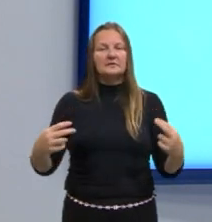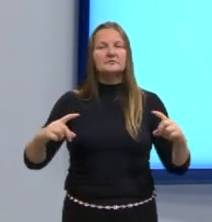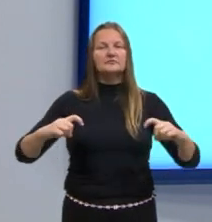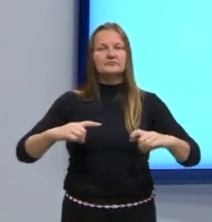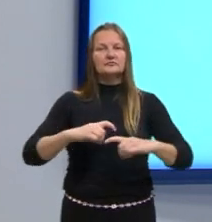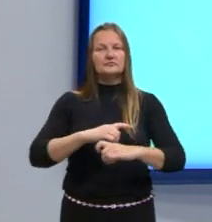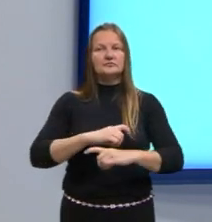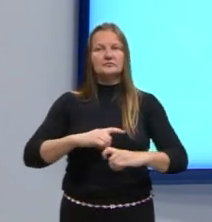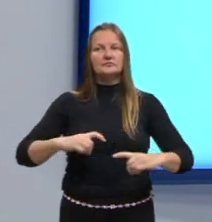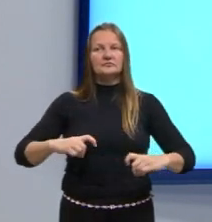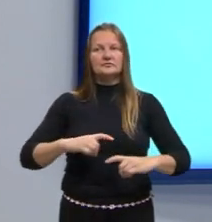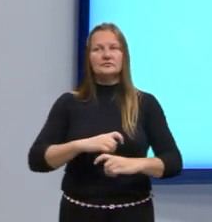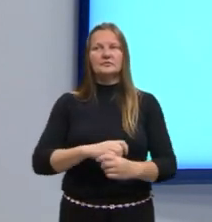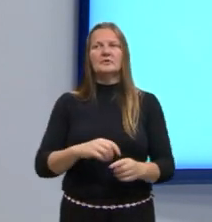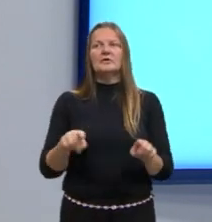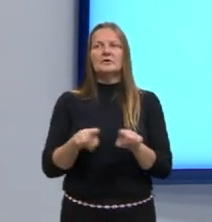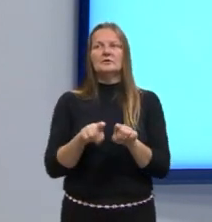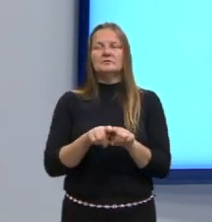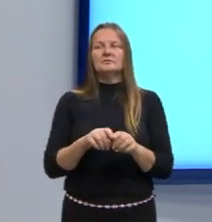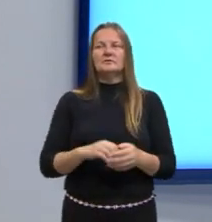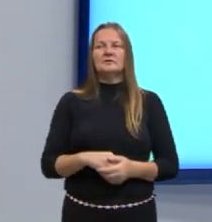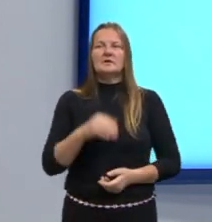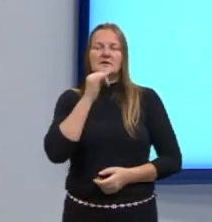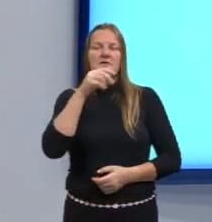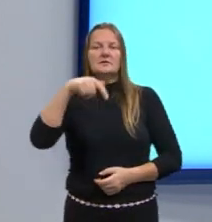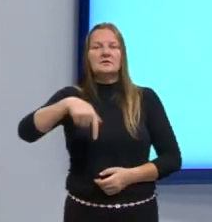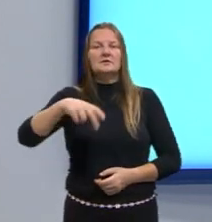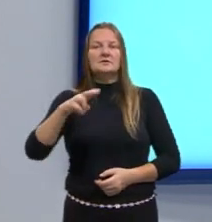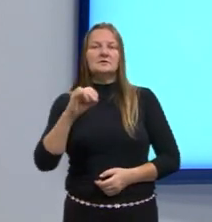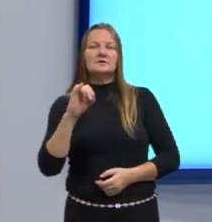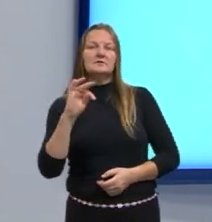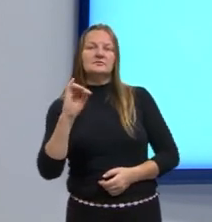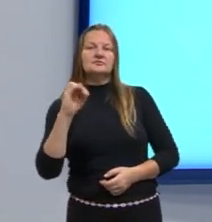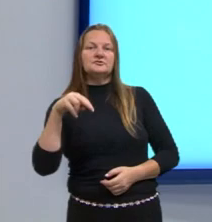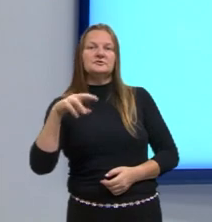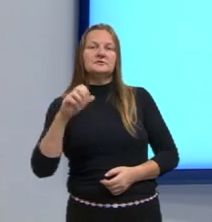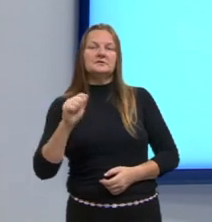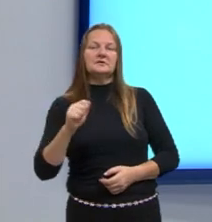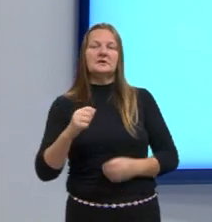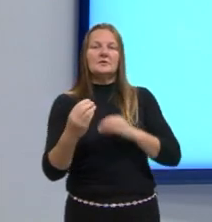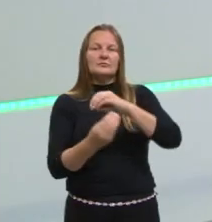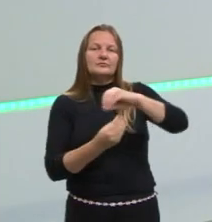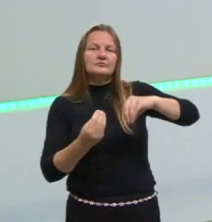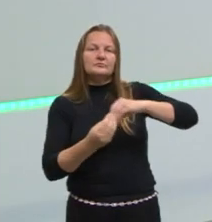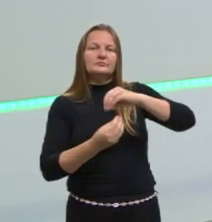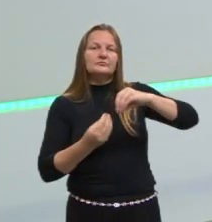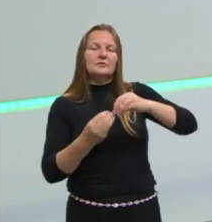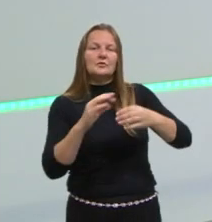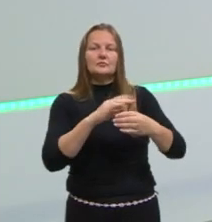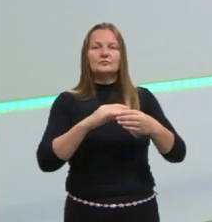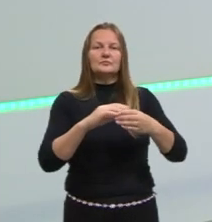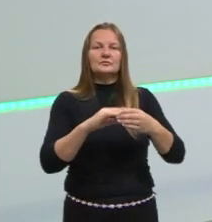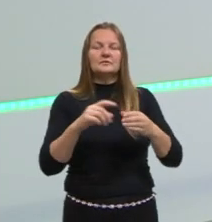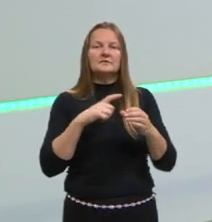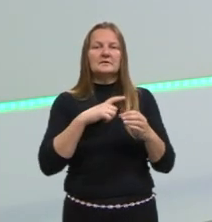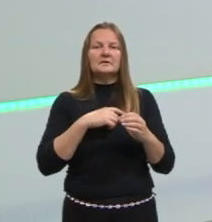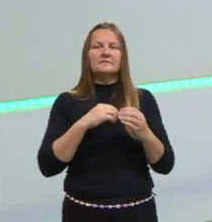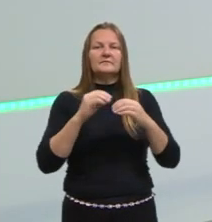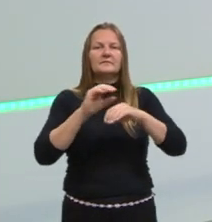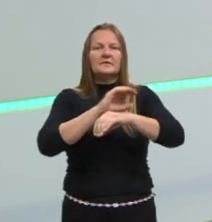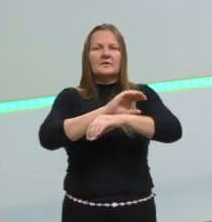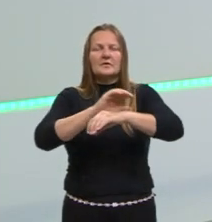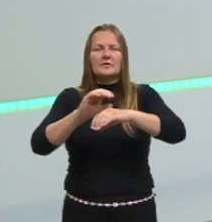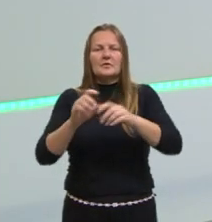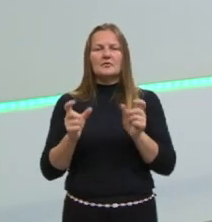de fonte animal como é o exemplo da quitina actina que ele composto que tem nas carapaças dos